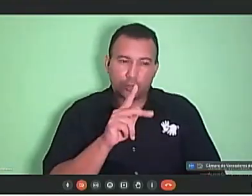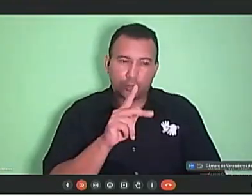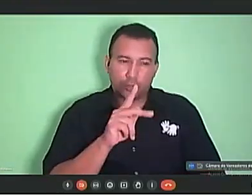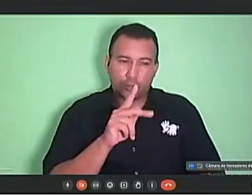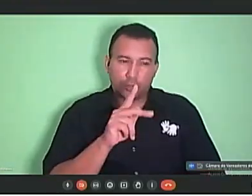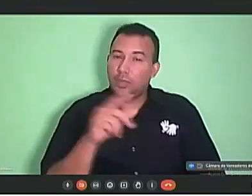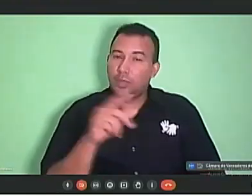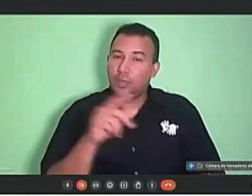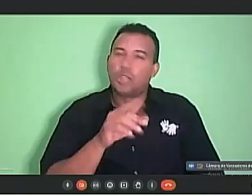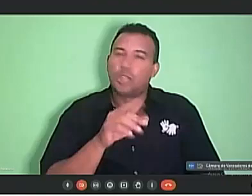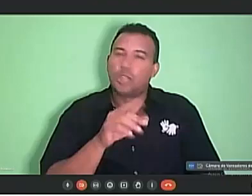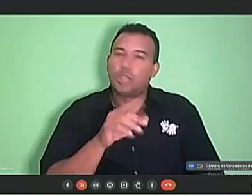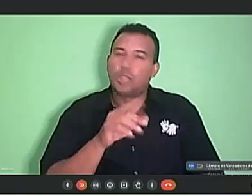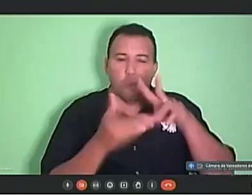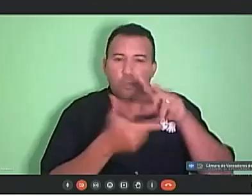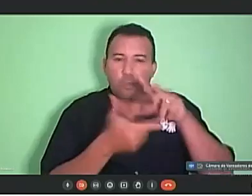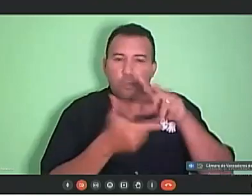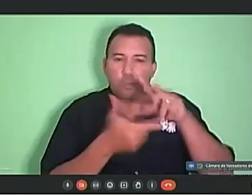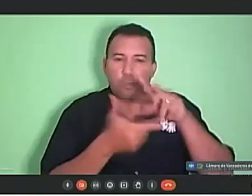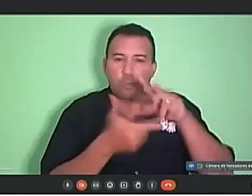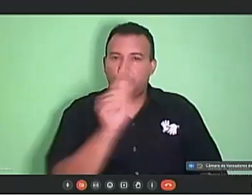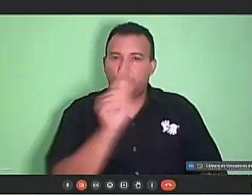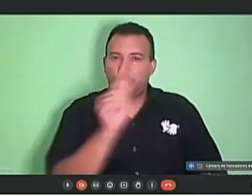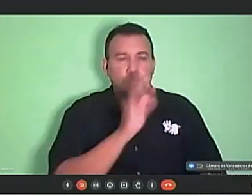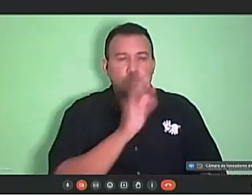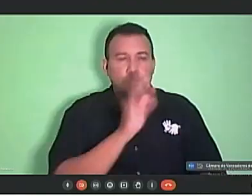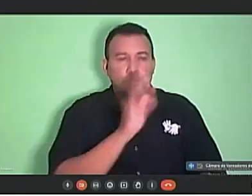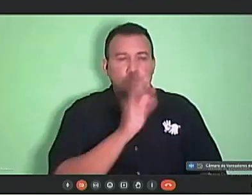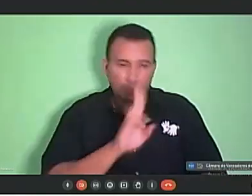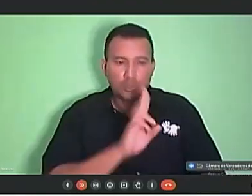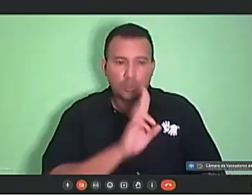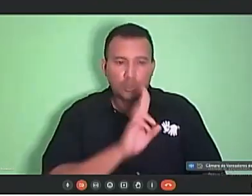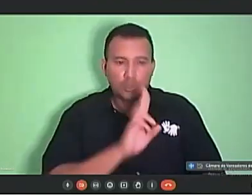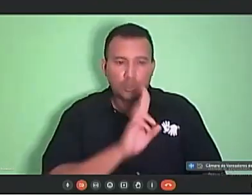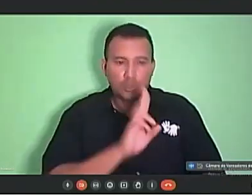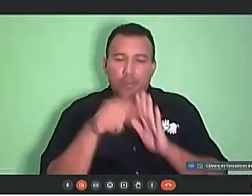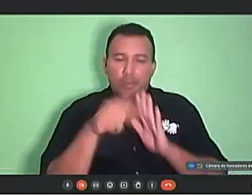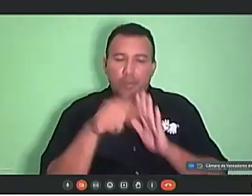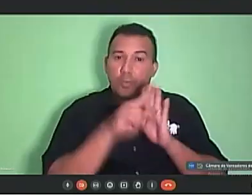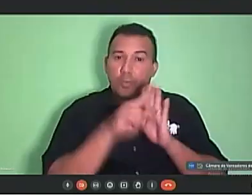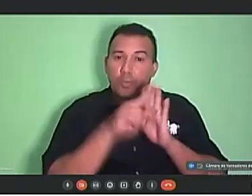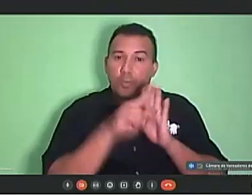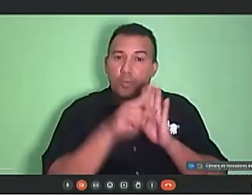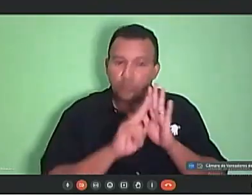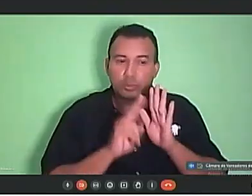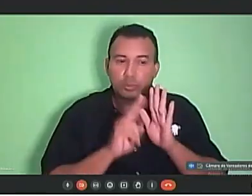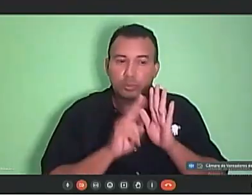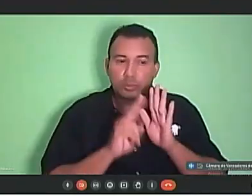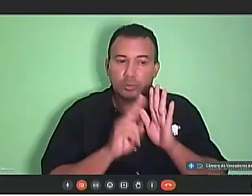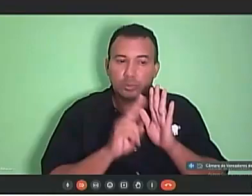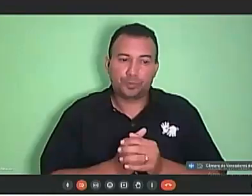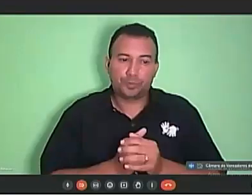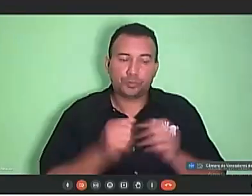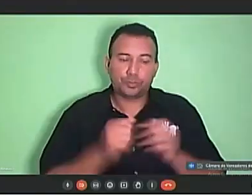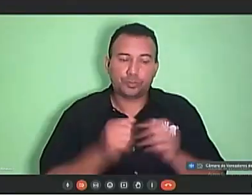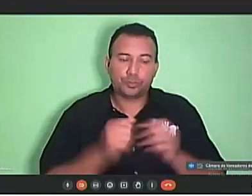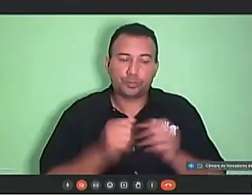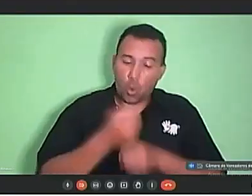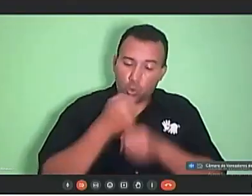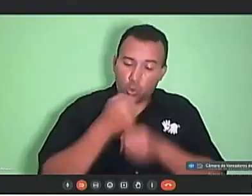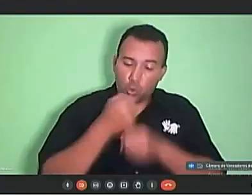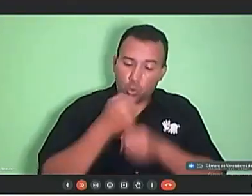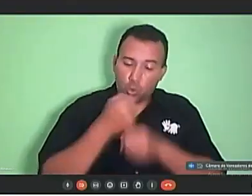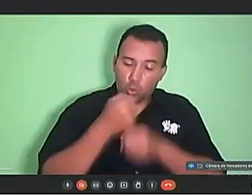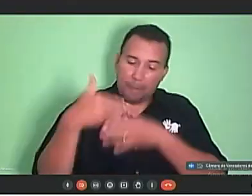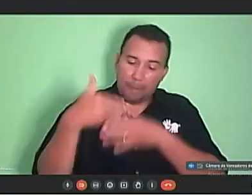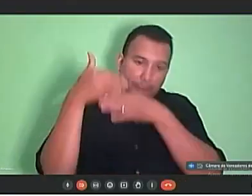usa, o mundo todo faz uso desse sistema para a enorme maioria dos sistemas